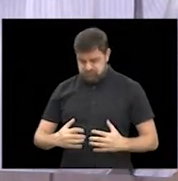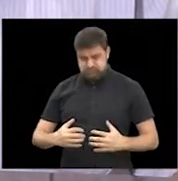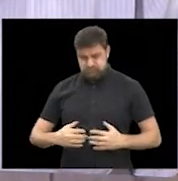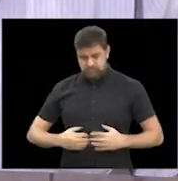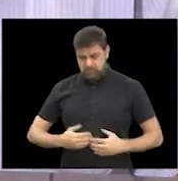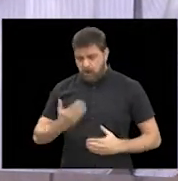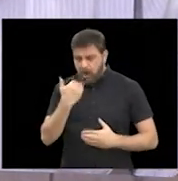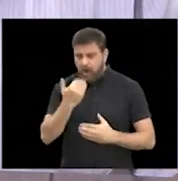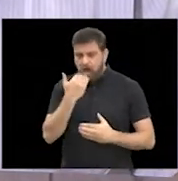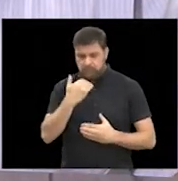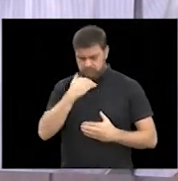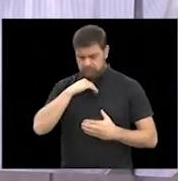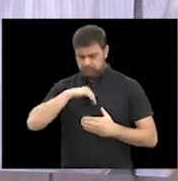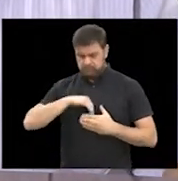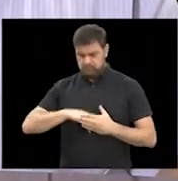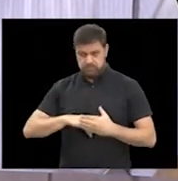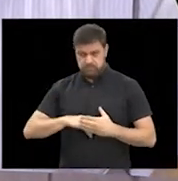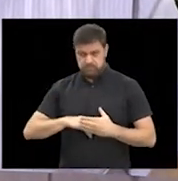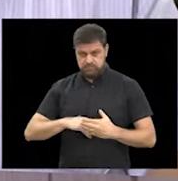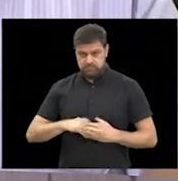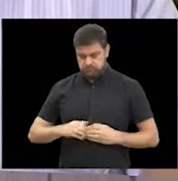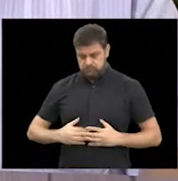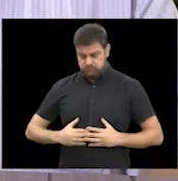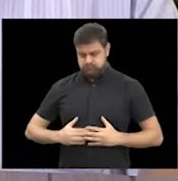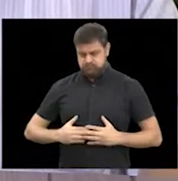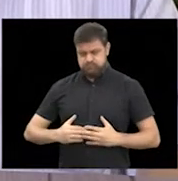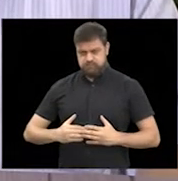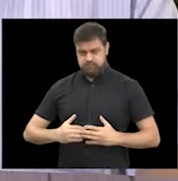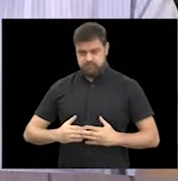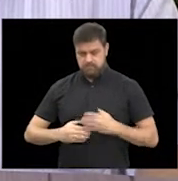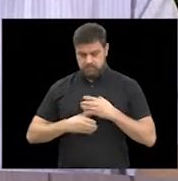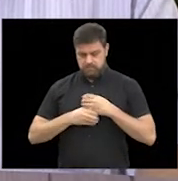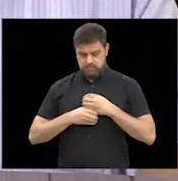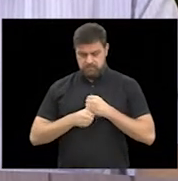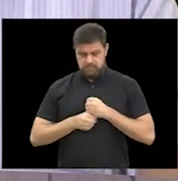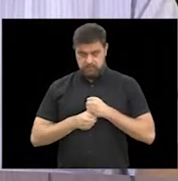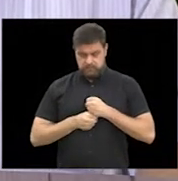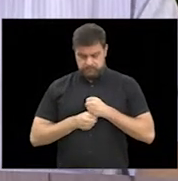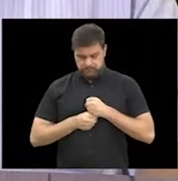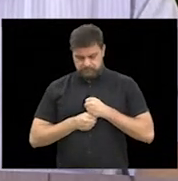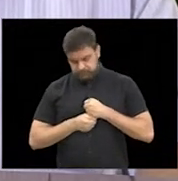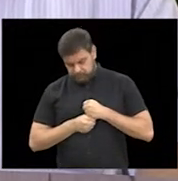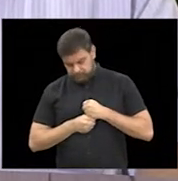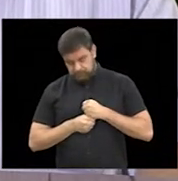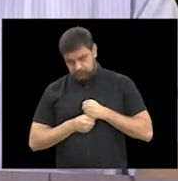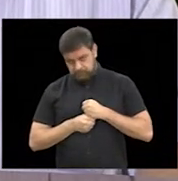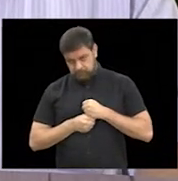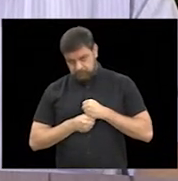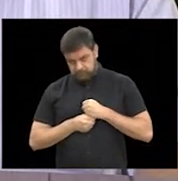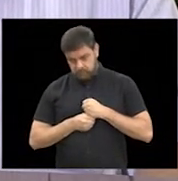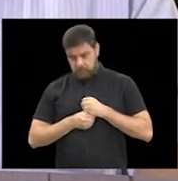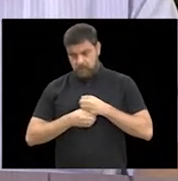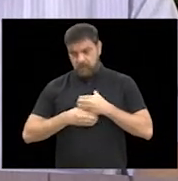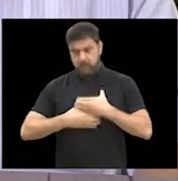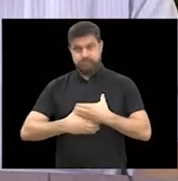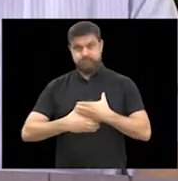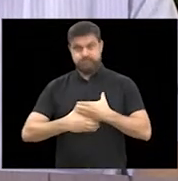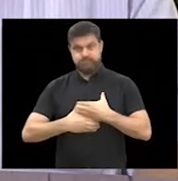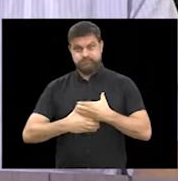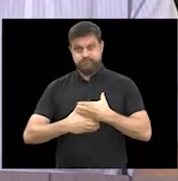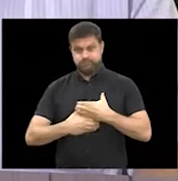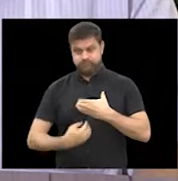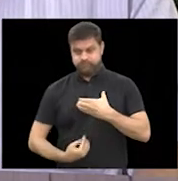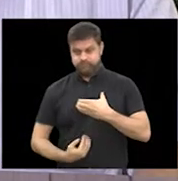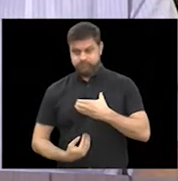se aumente e o esfíncter, há um alargamento do hiato,